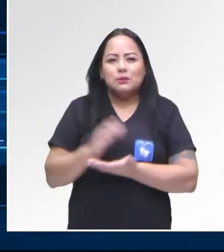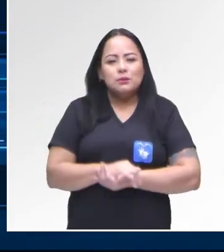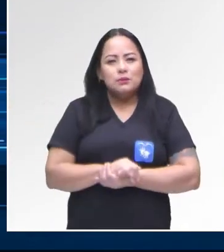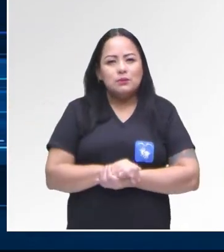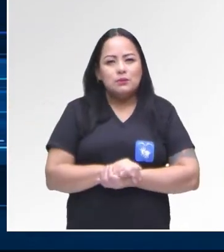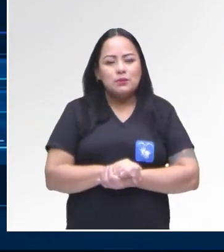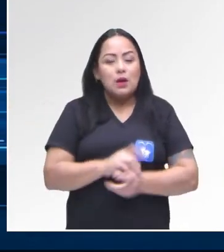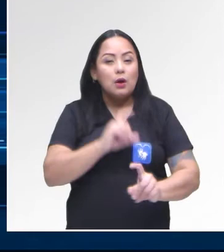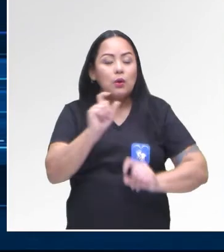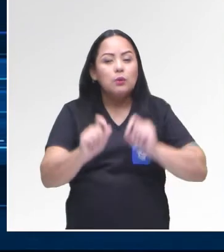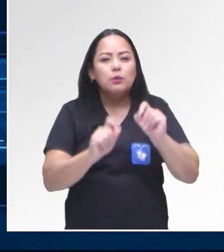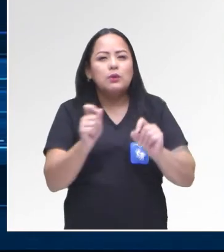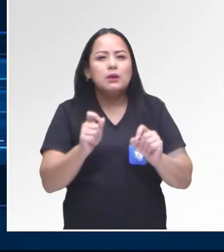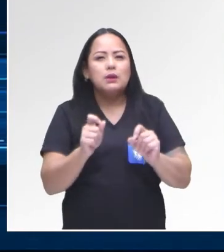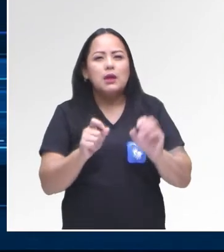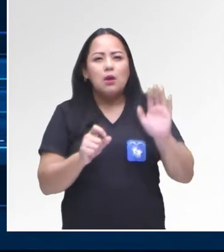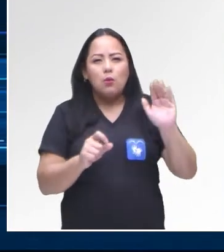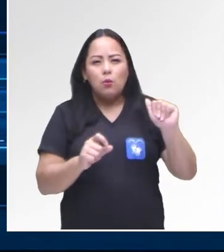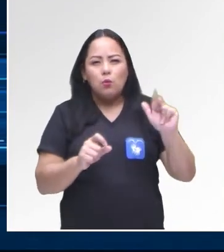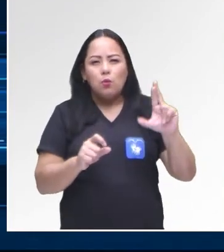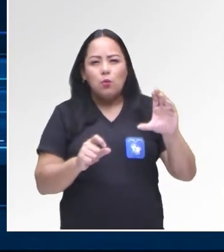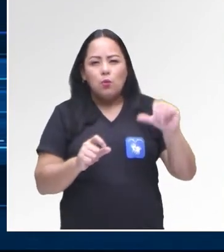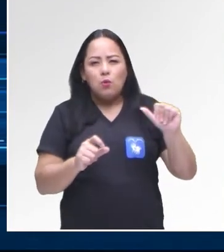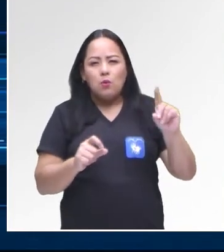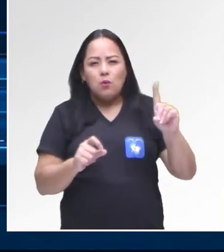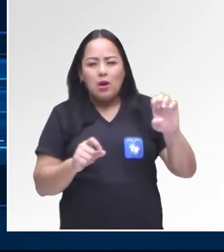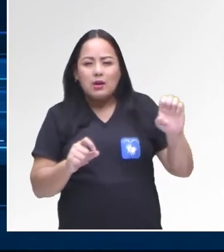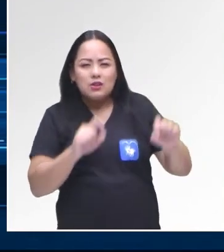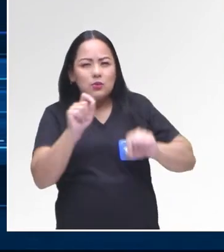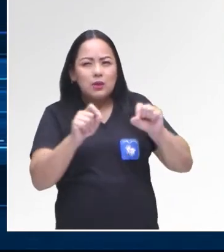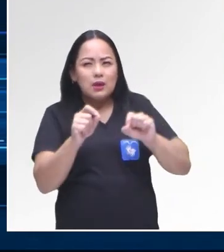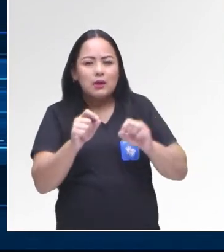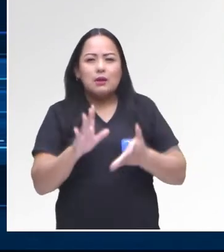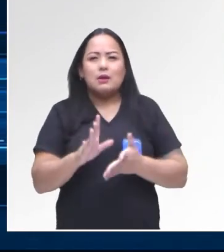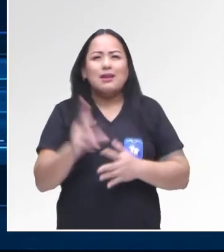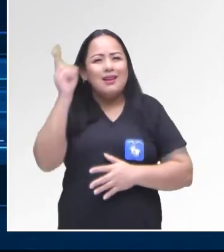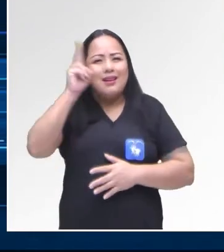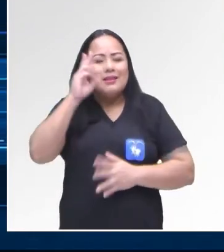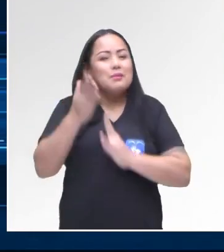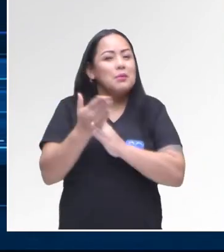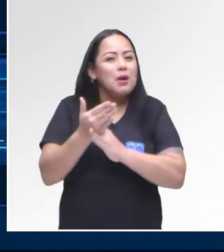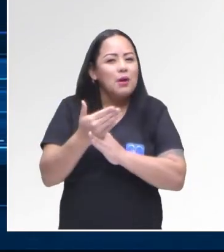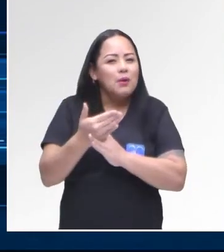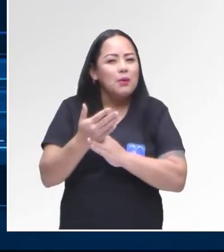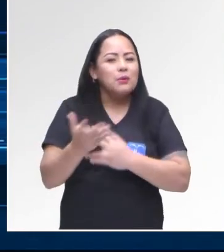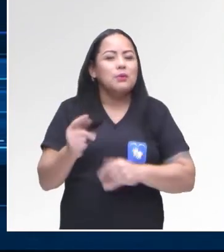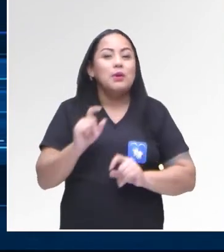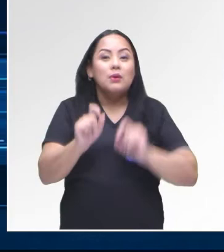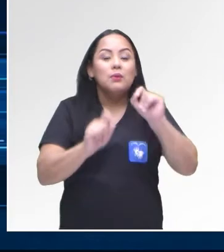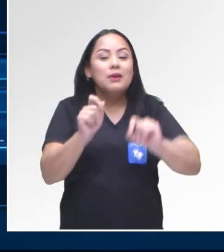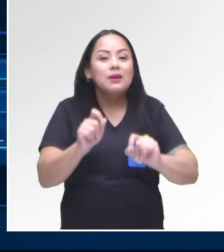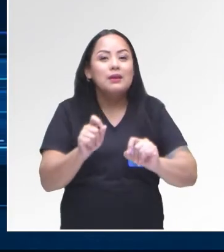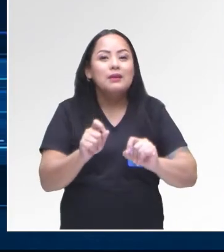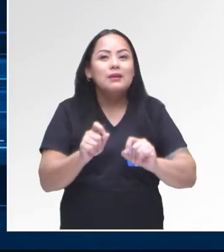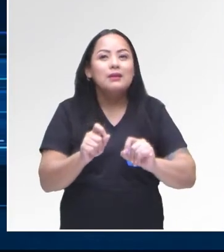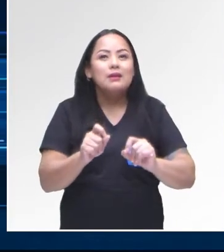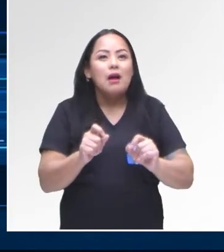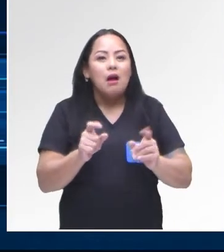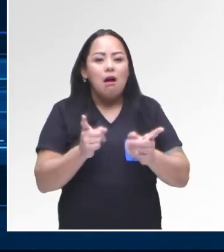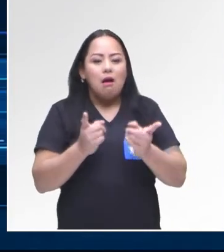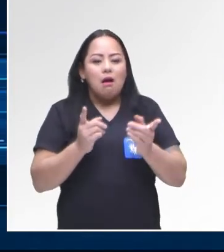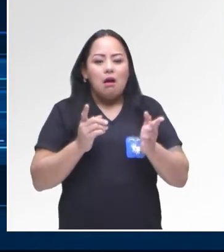O que era o arcadismo? O que era o barroco, aliás? Lembra o barroco? O barroco era o quê? A indecisão,